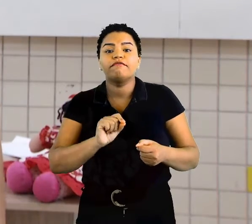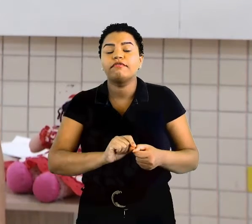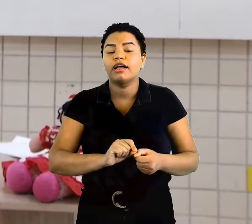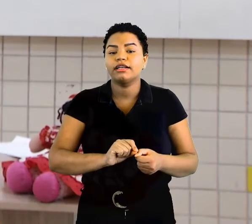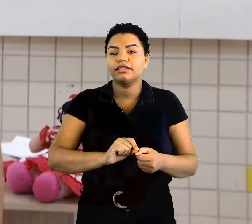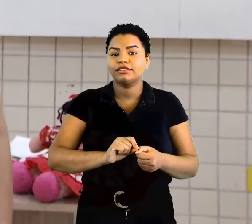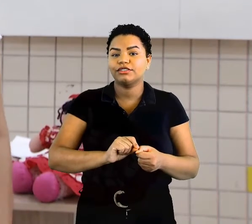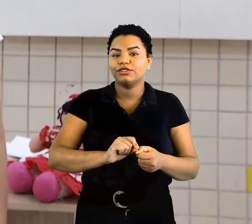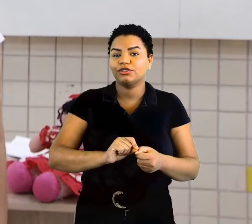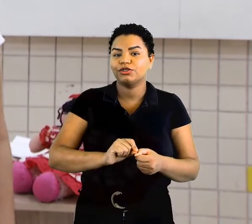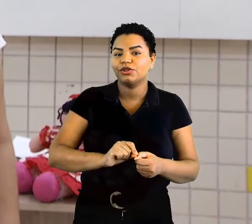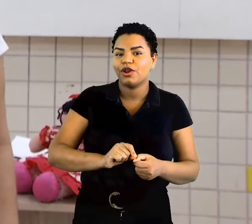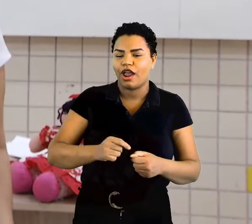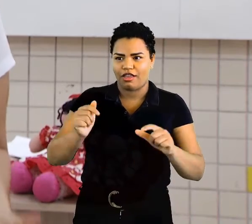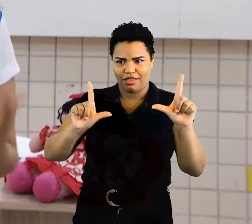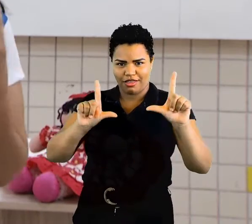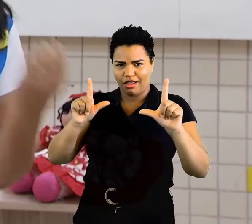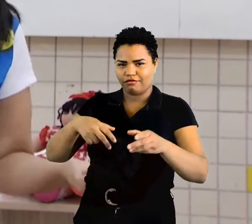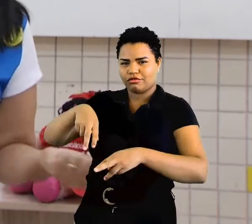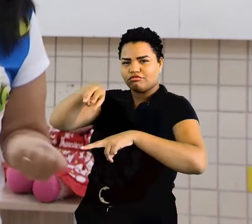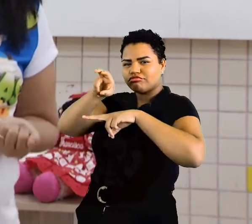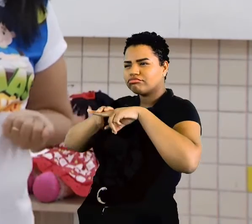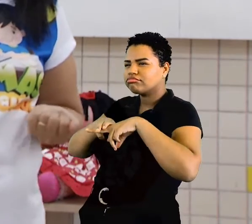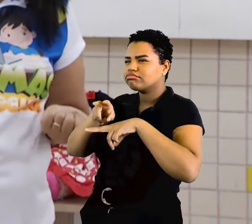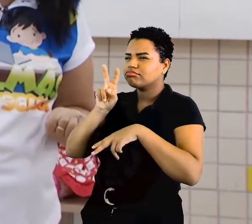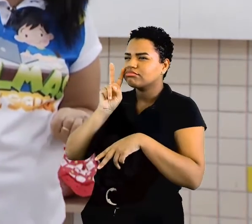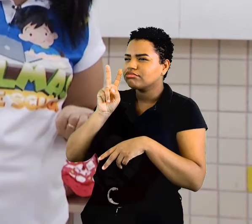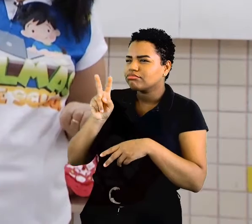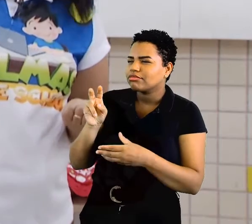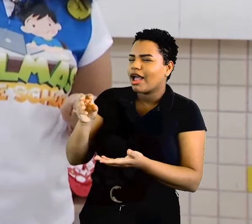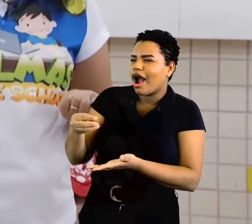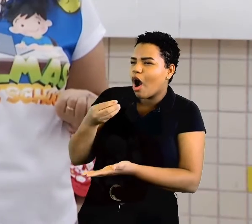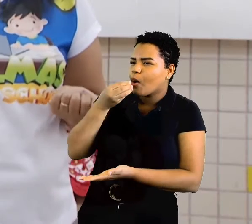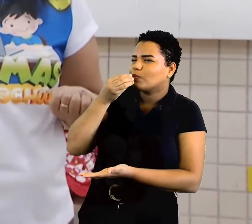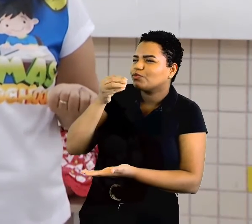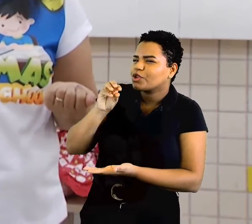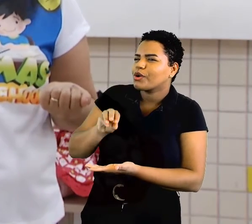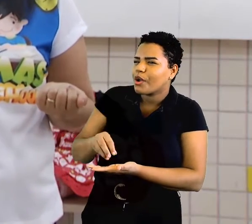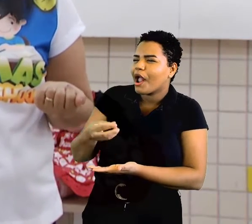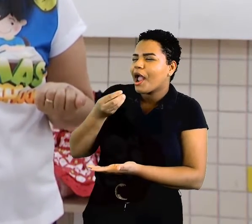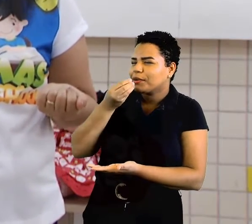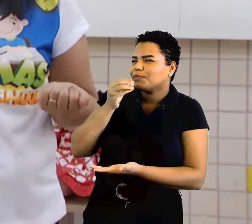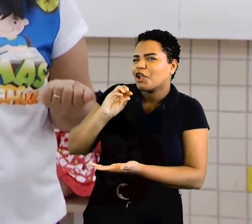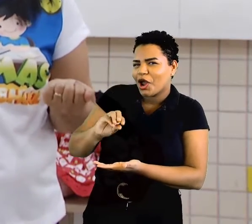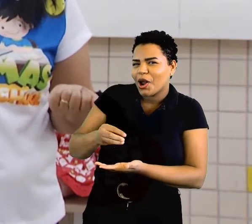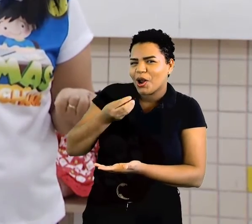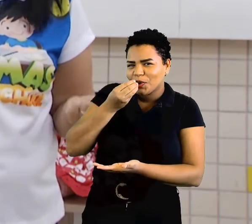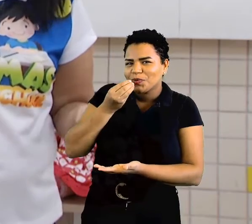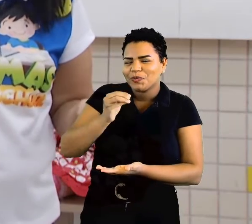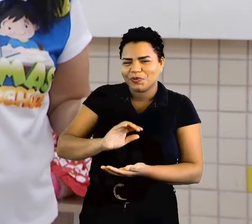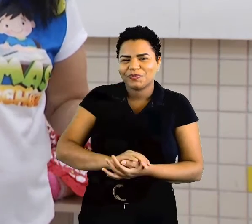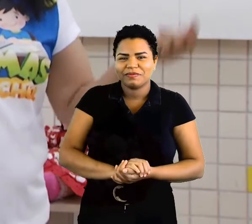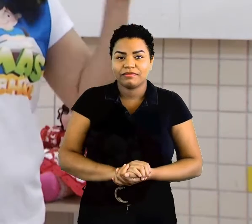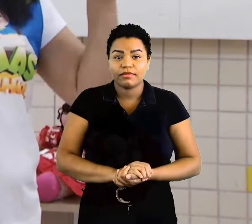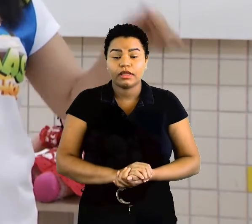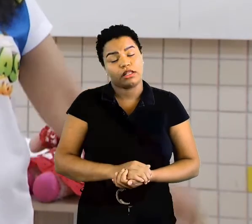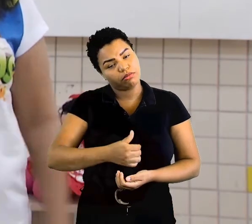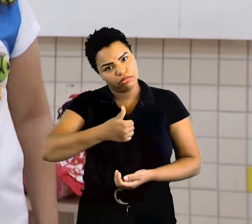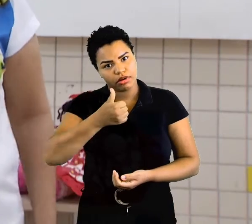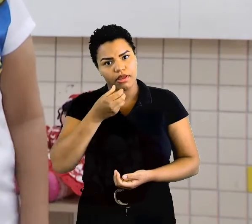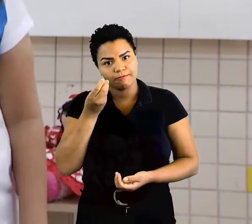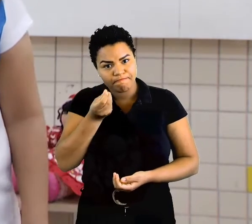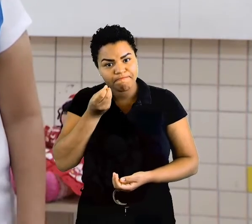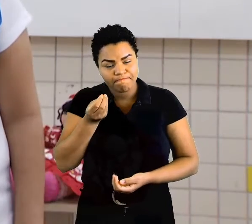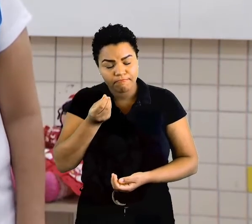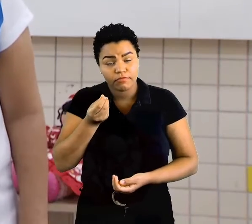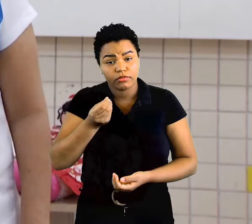TV, sento no meu sofá e começo a deliciar com esse brigadeiro. Mas para eu poder deliciar, eu tive que primeiro